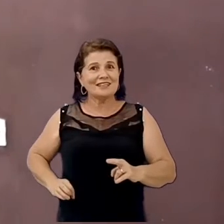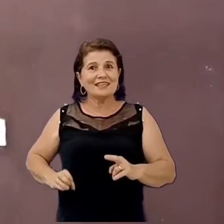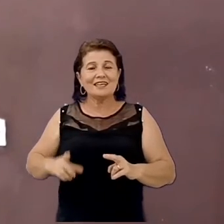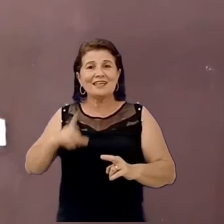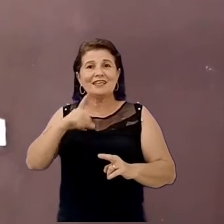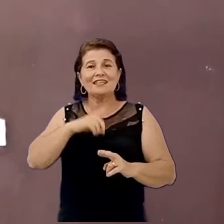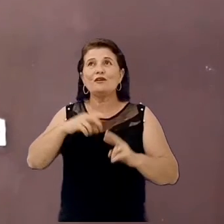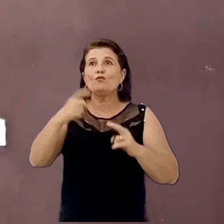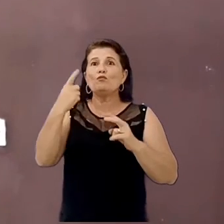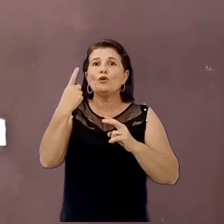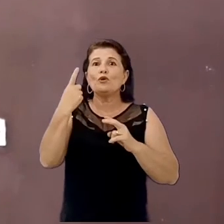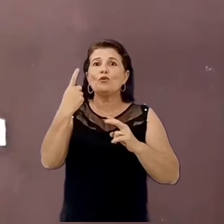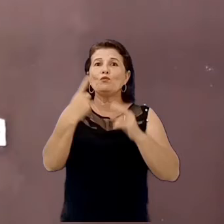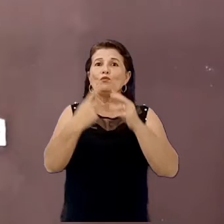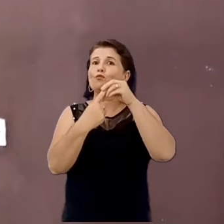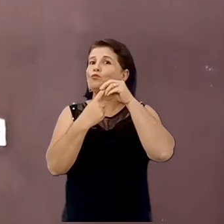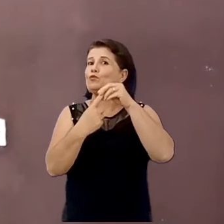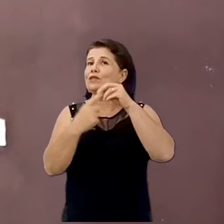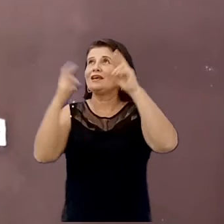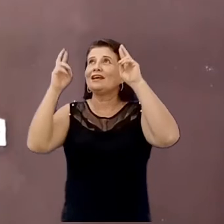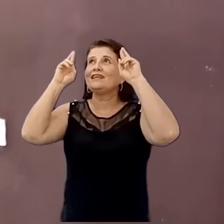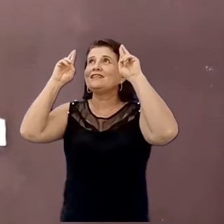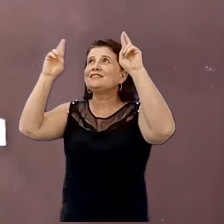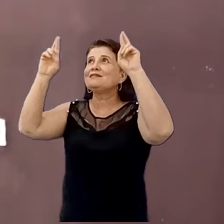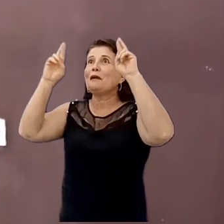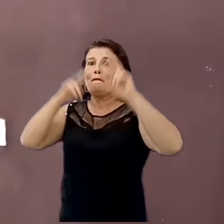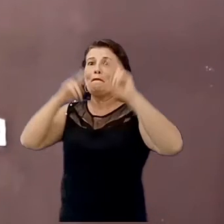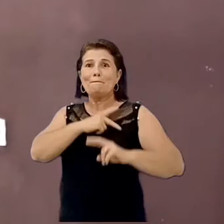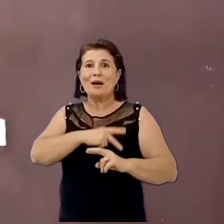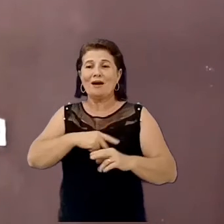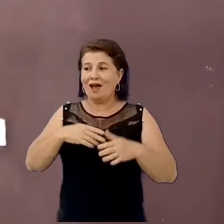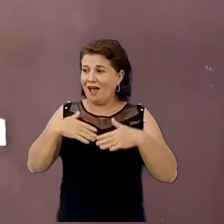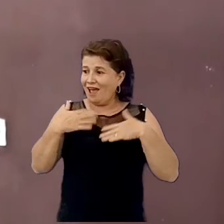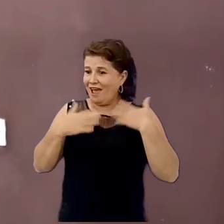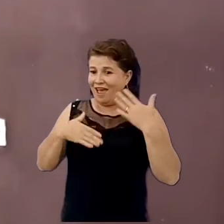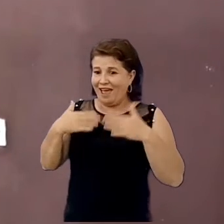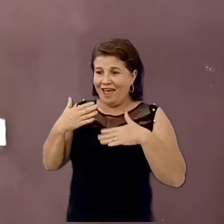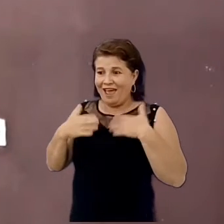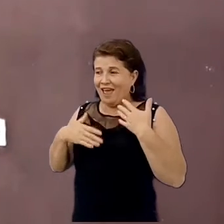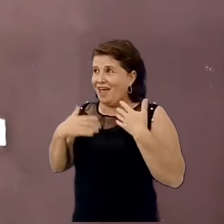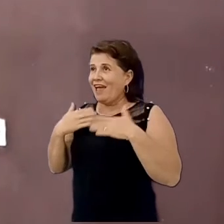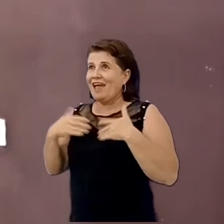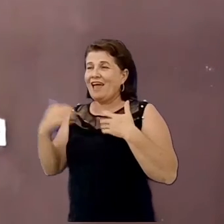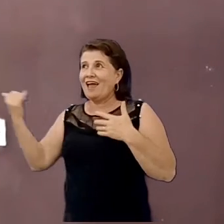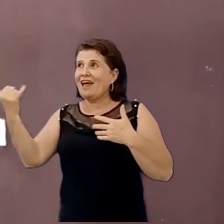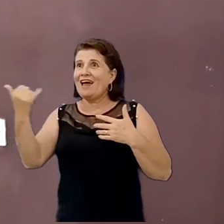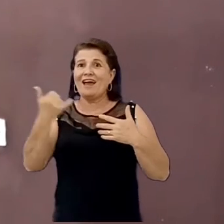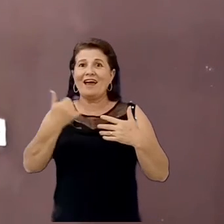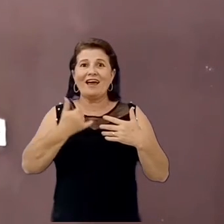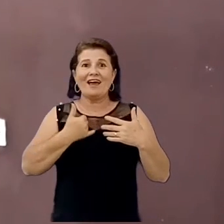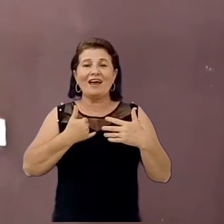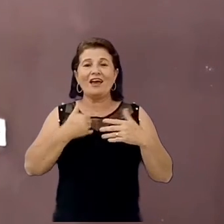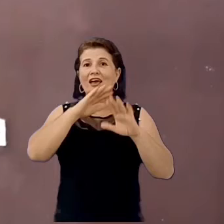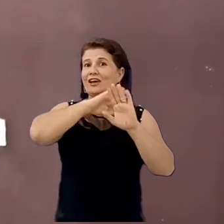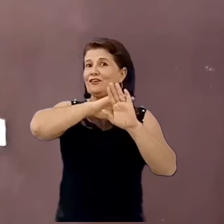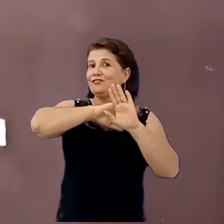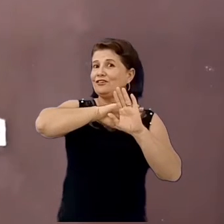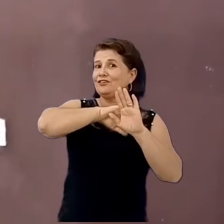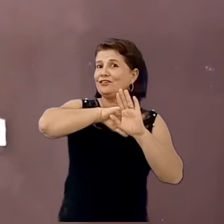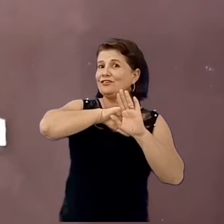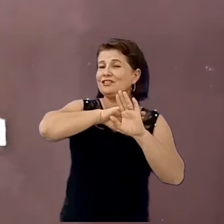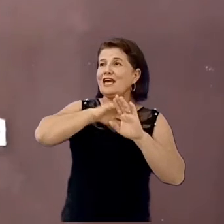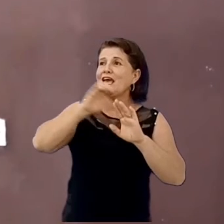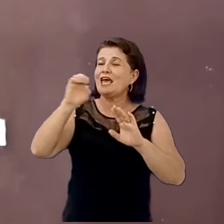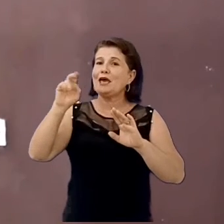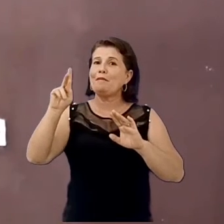única esperança. Paulo se alegra com aquela notícia. E agora, nesse momento, ele elogia Epáfras e diz: Epáfras